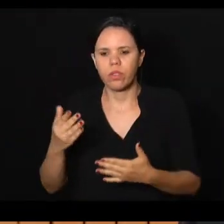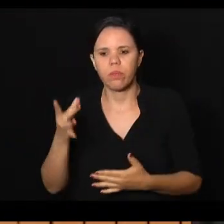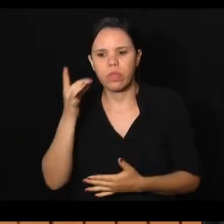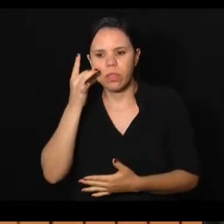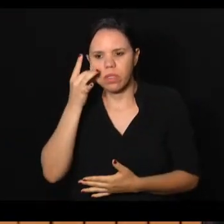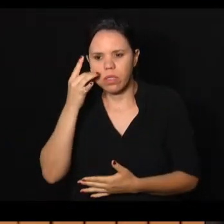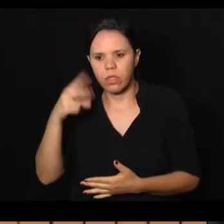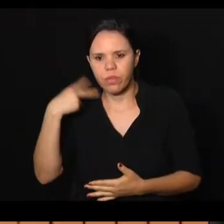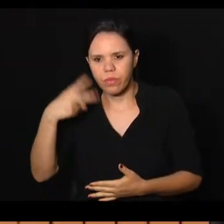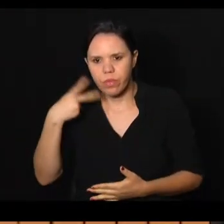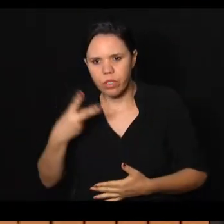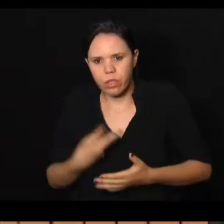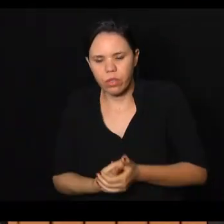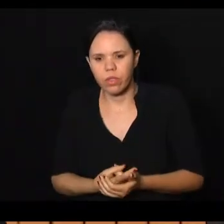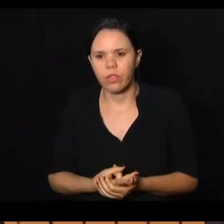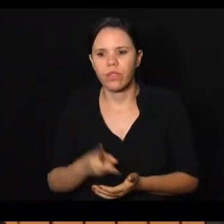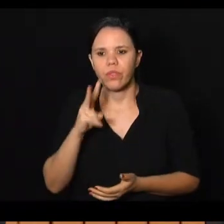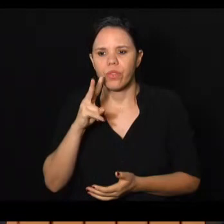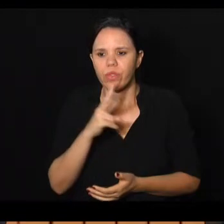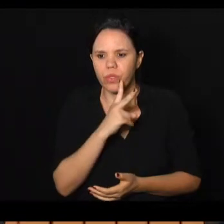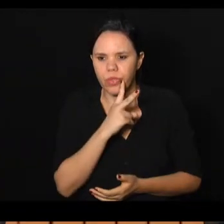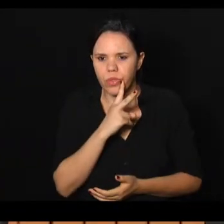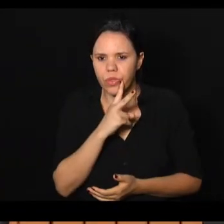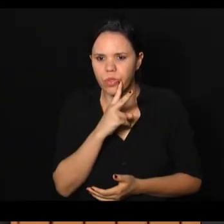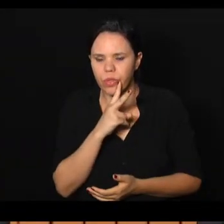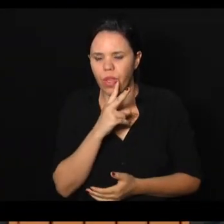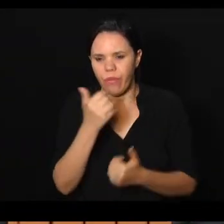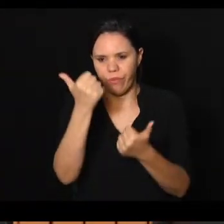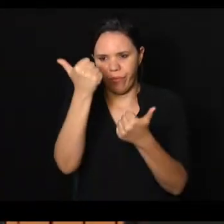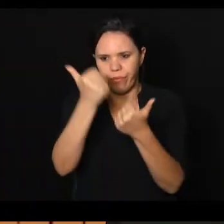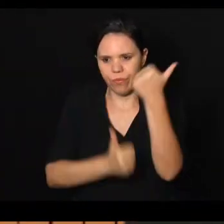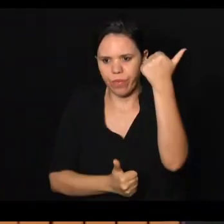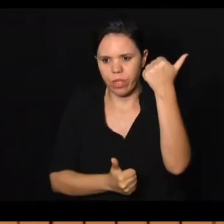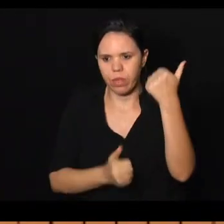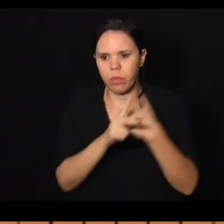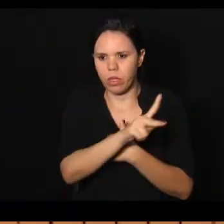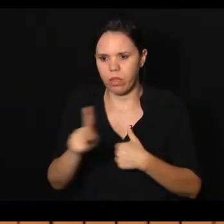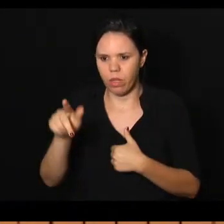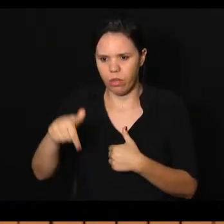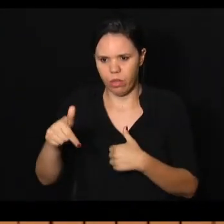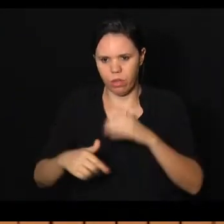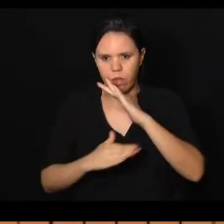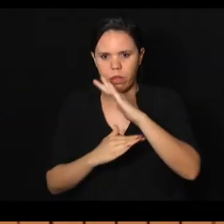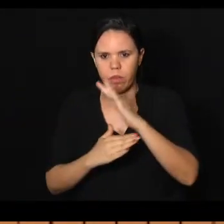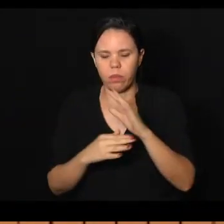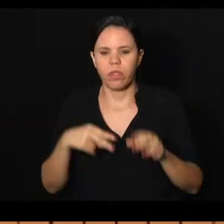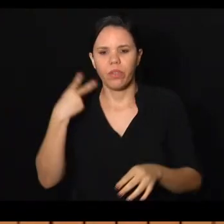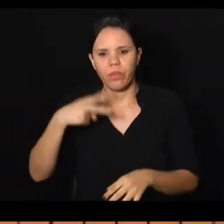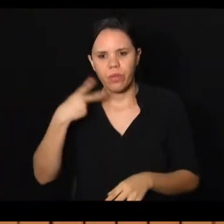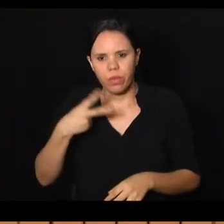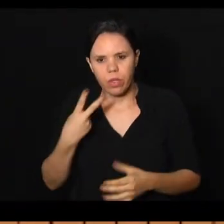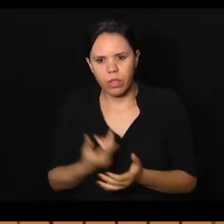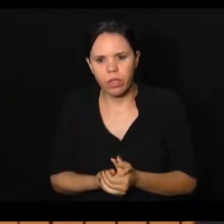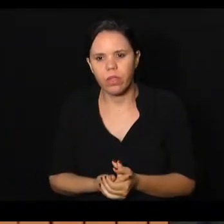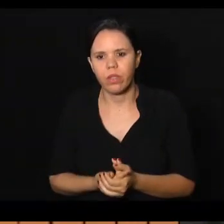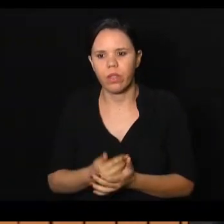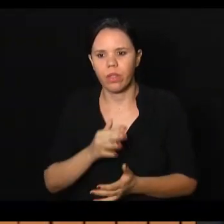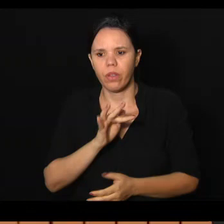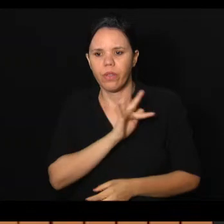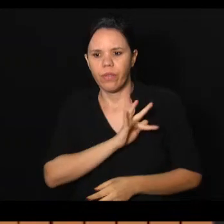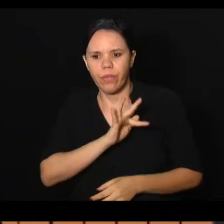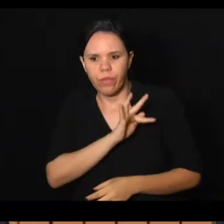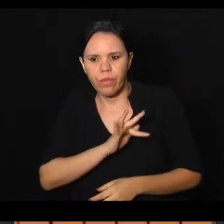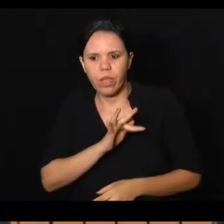vereadores. Vinícius Gratti, que é o vice-presidente dessa casa, vereador Felipe Marquese, que também é do